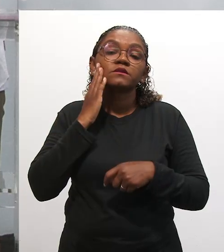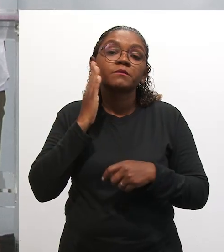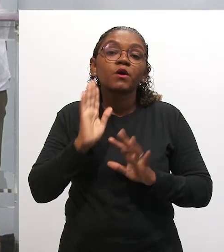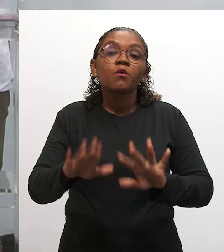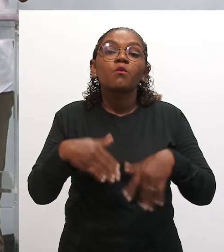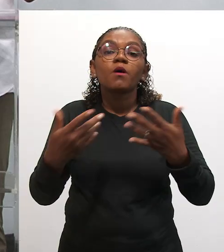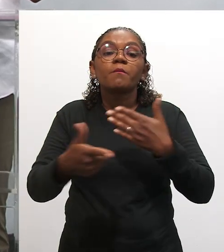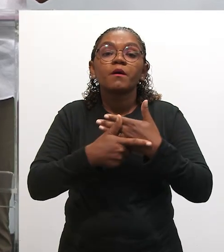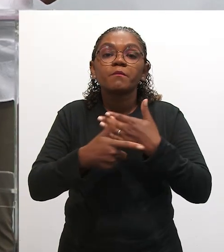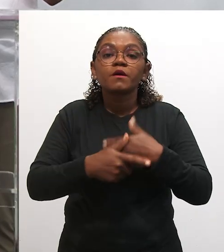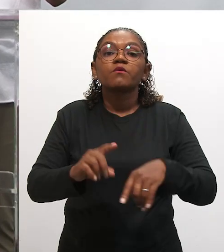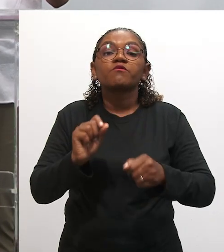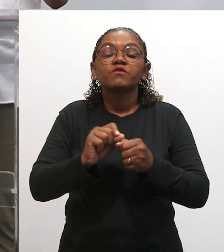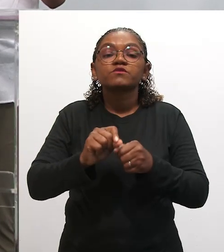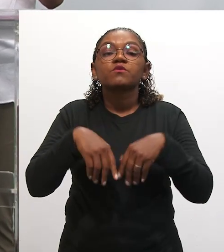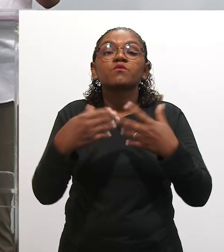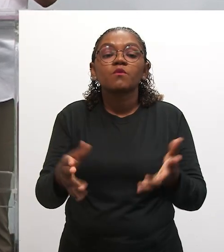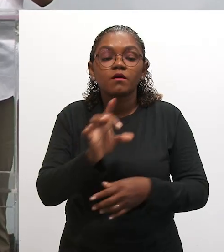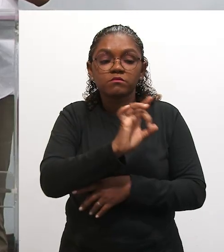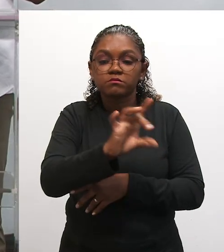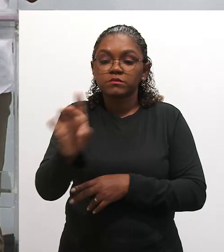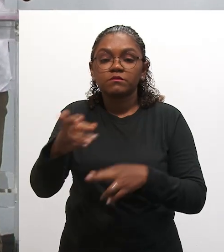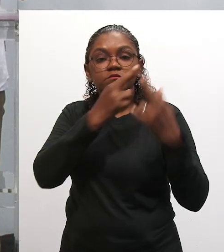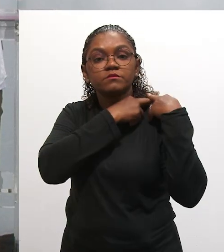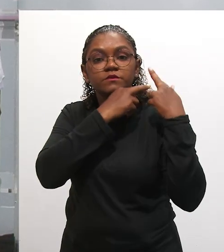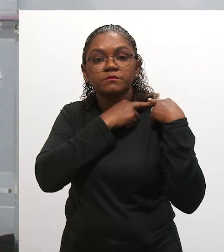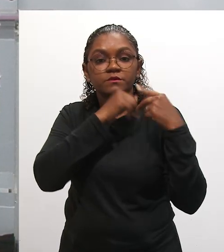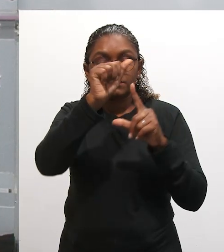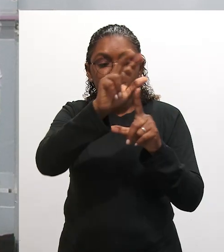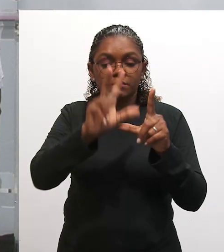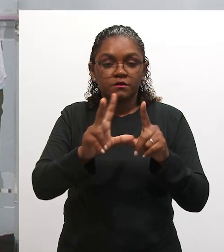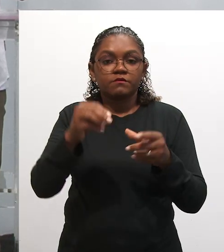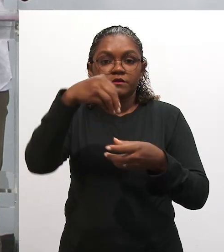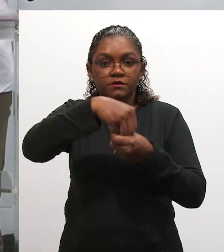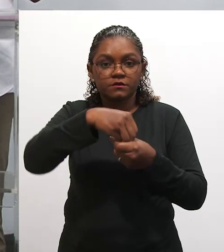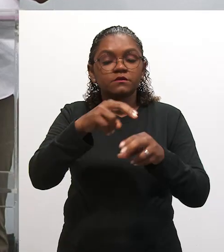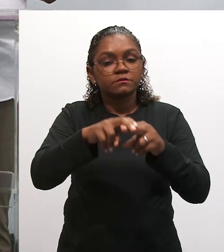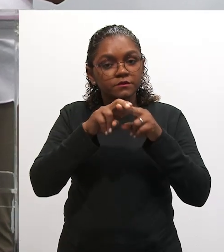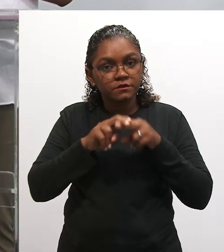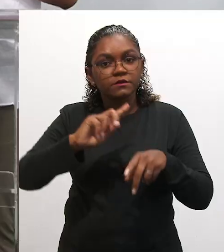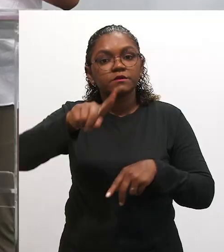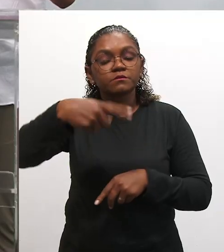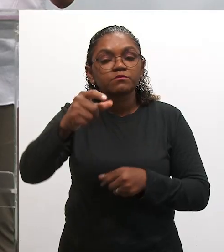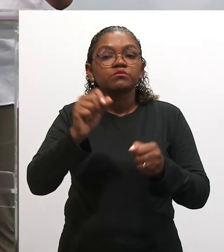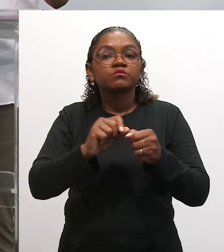ação, cada um deve saber a sua atividade dentro do ambiente virtual. No final, a gente